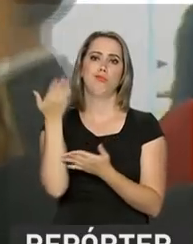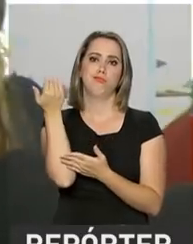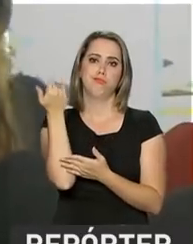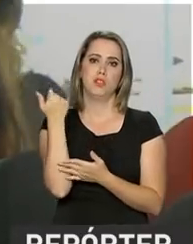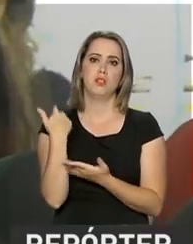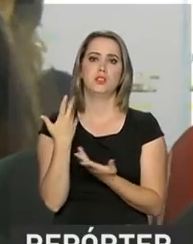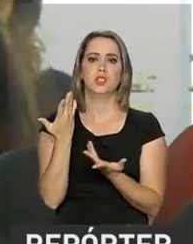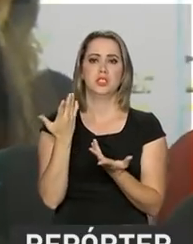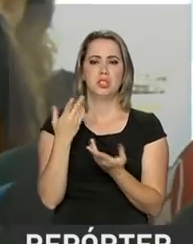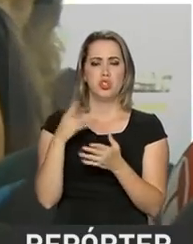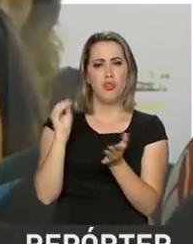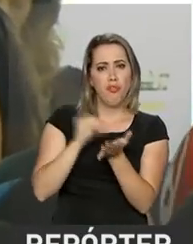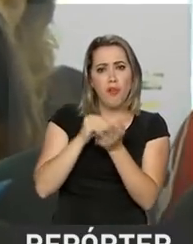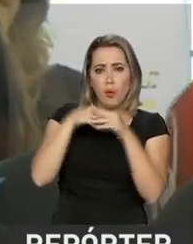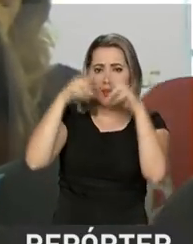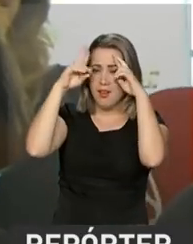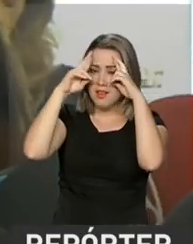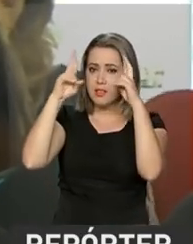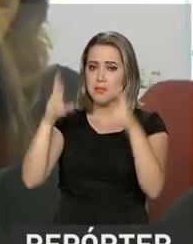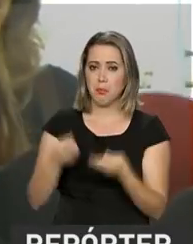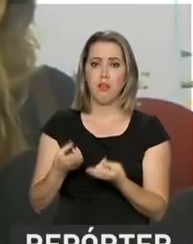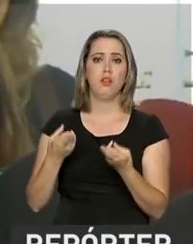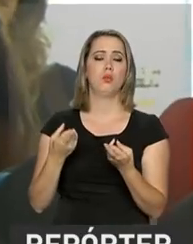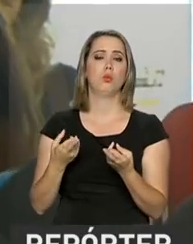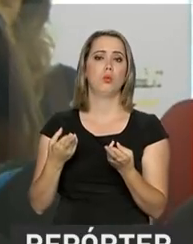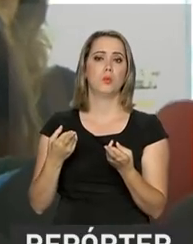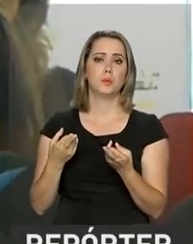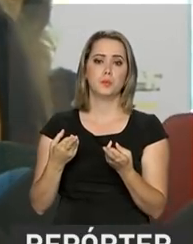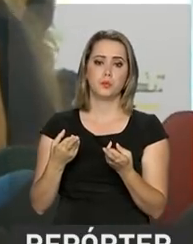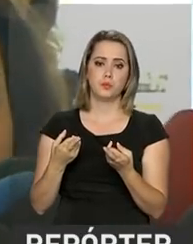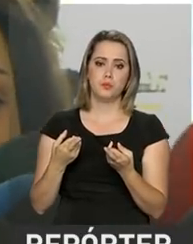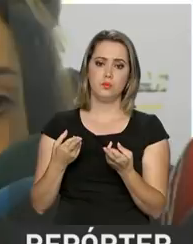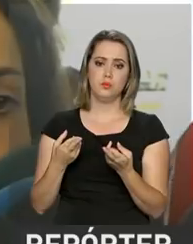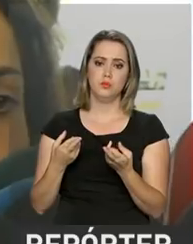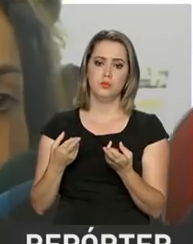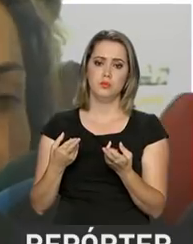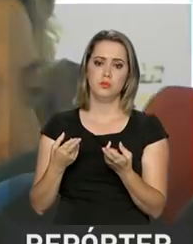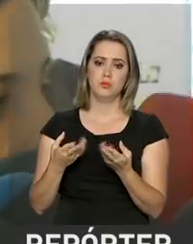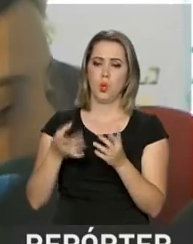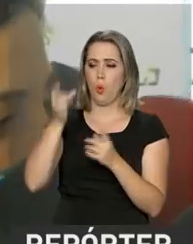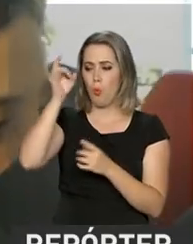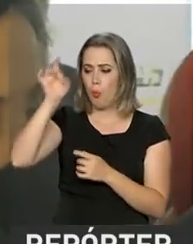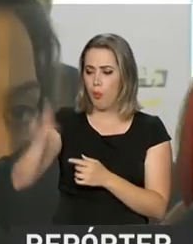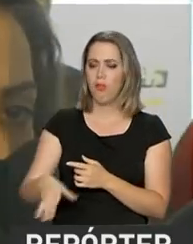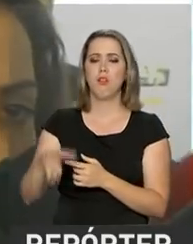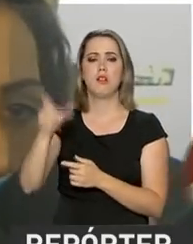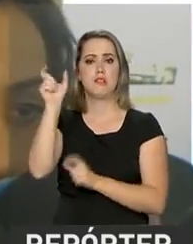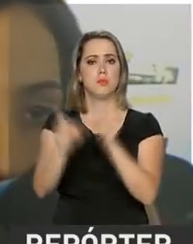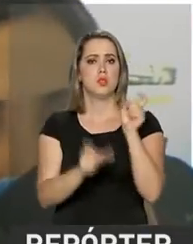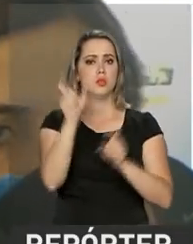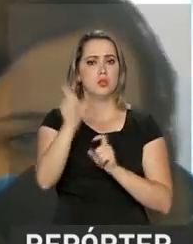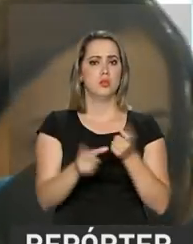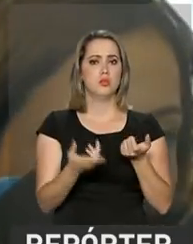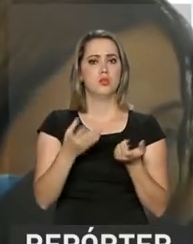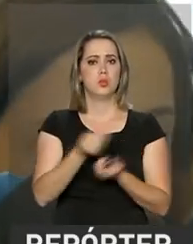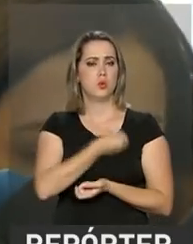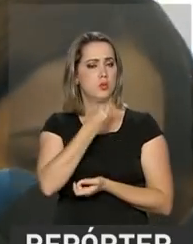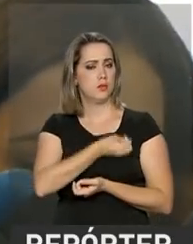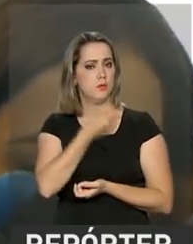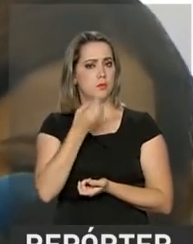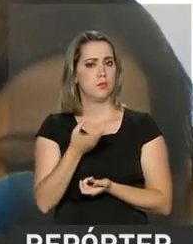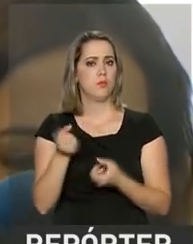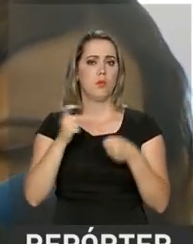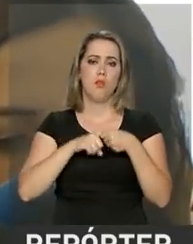o desrespeito que absoluta de consideração as pessoas a vida